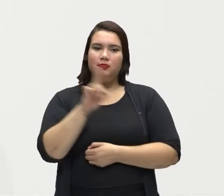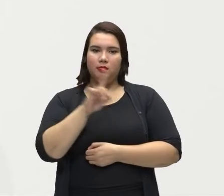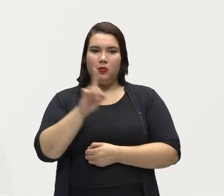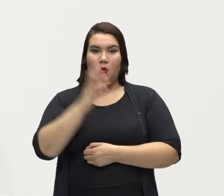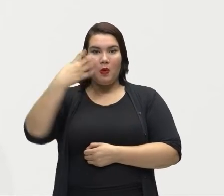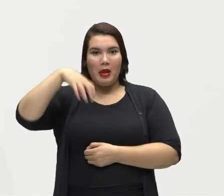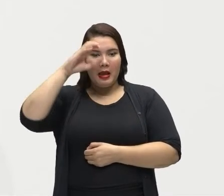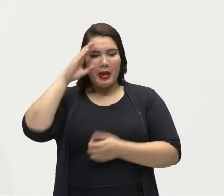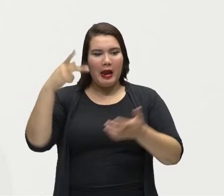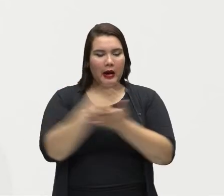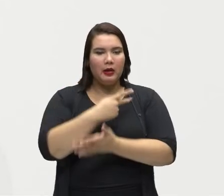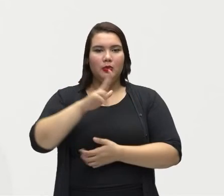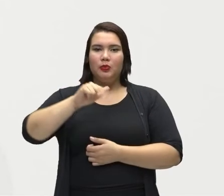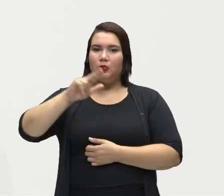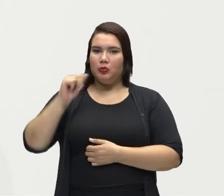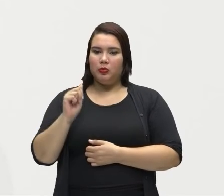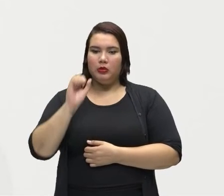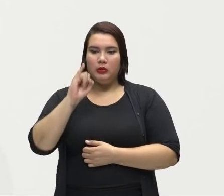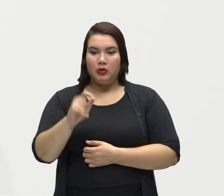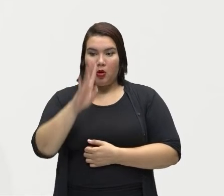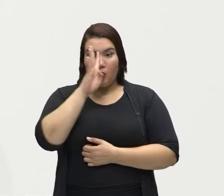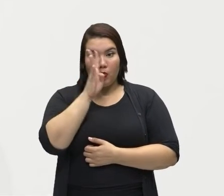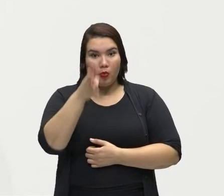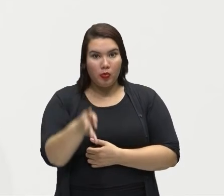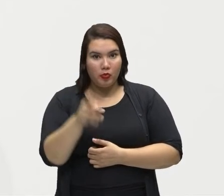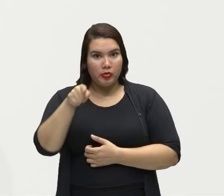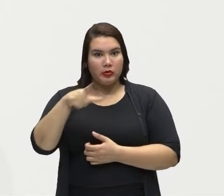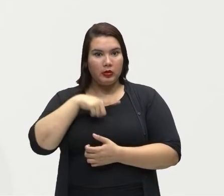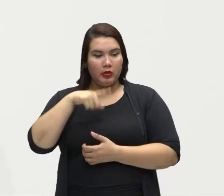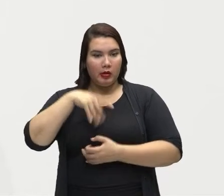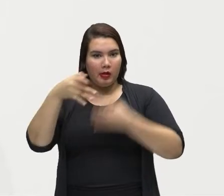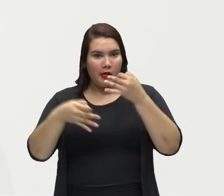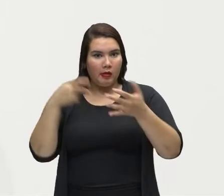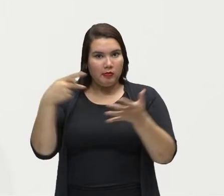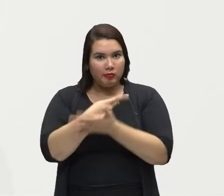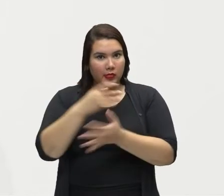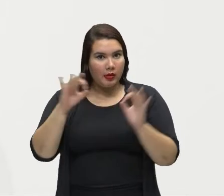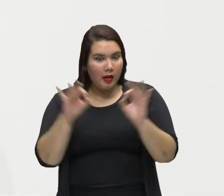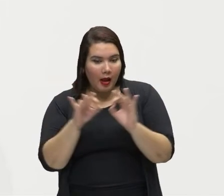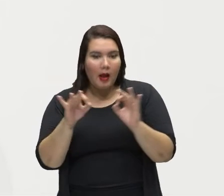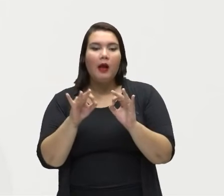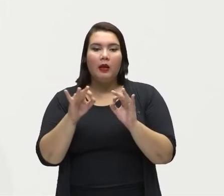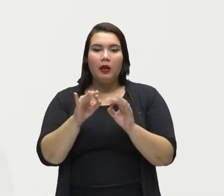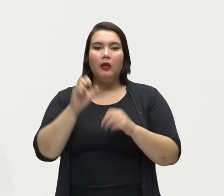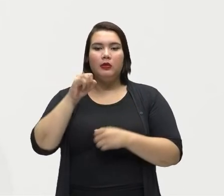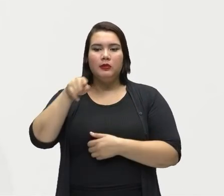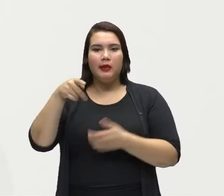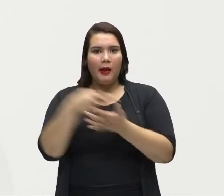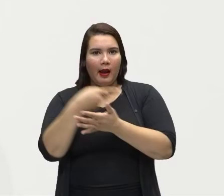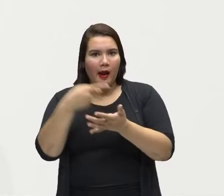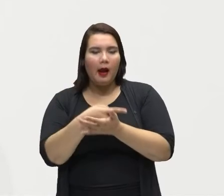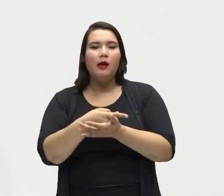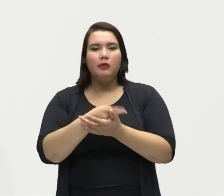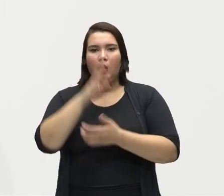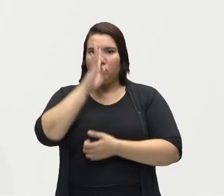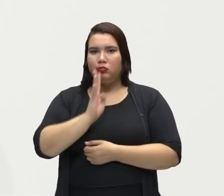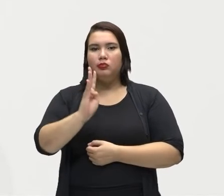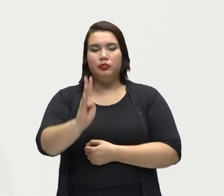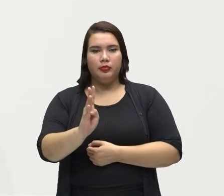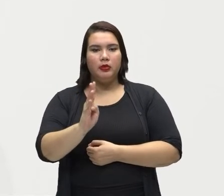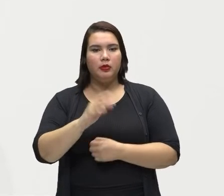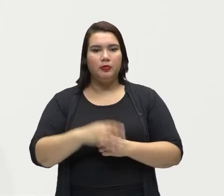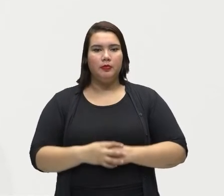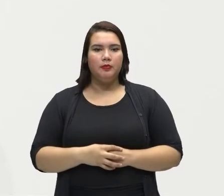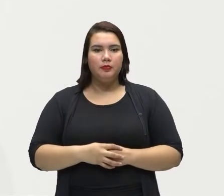perdoava ninguém que fosse acusado de injustiça, de injusto. O Império de Mali se